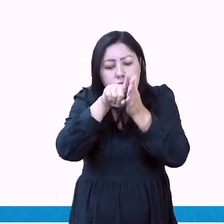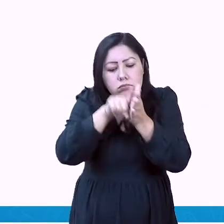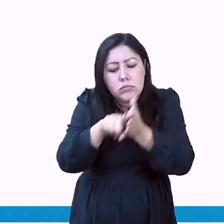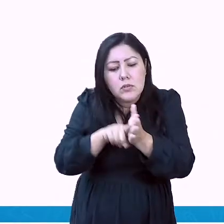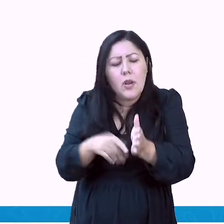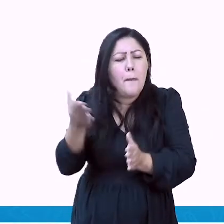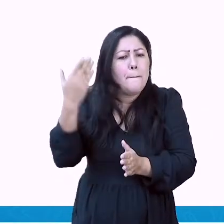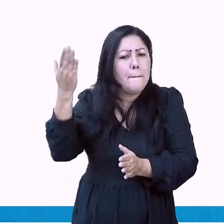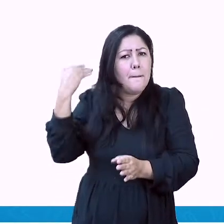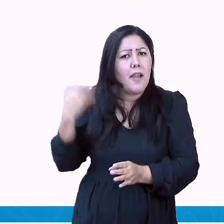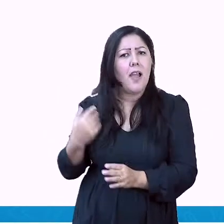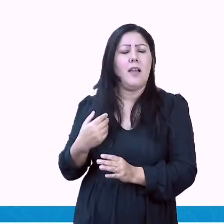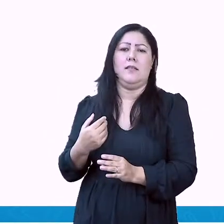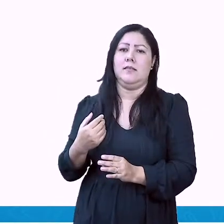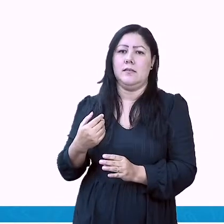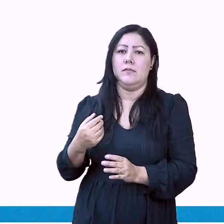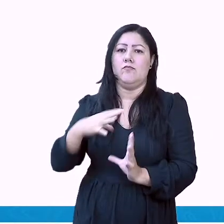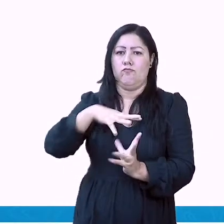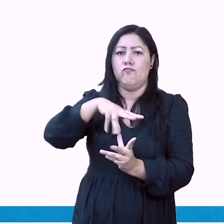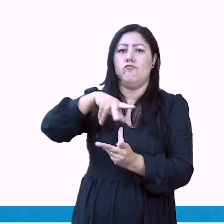Terra,